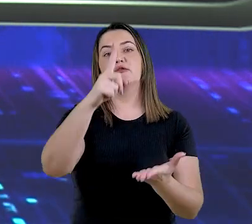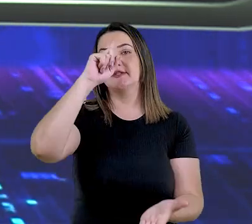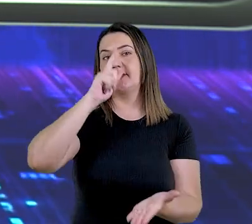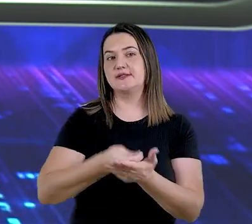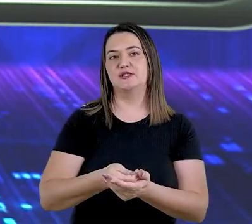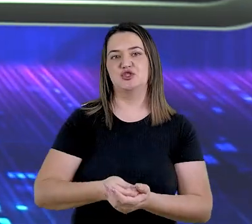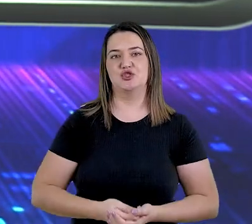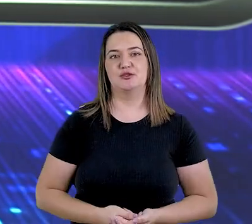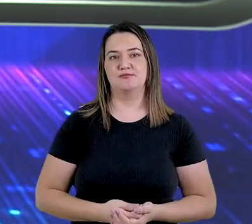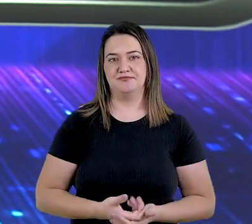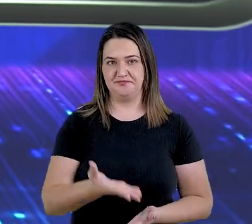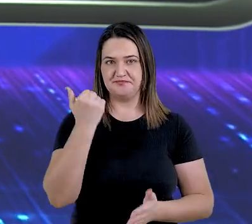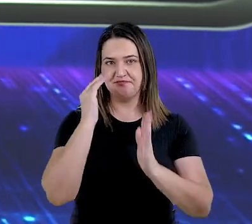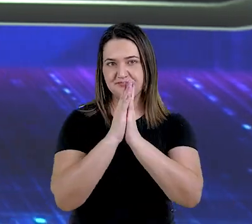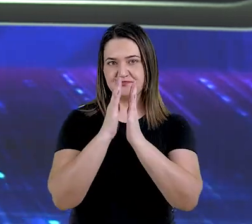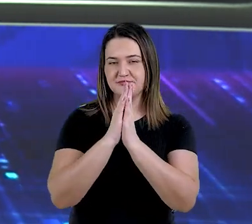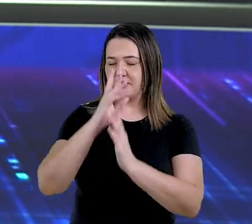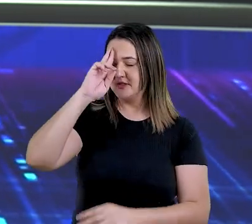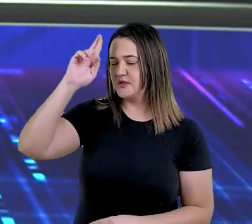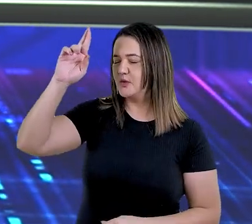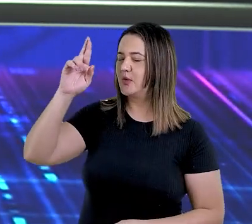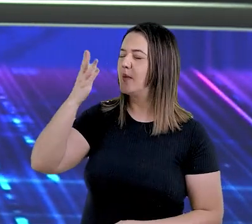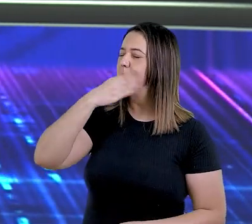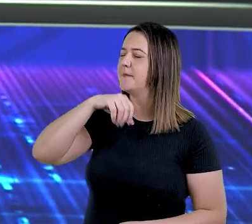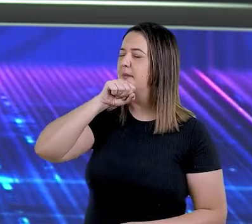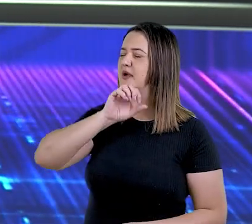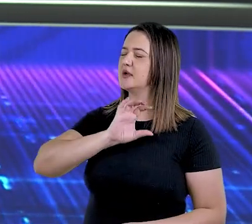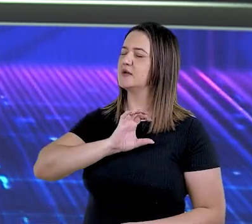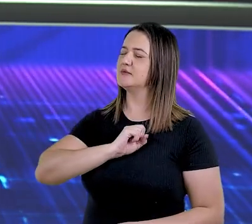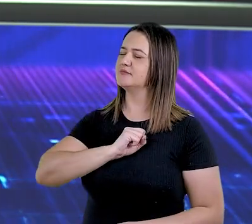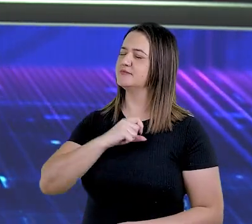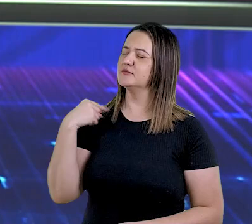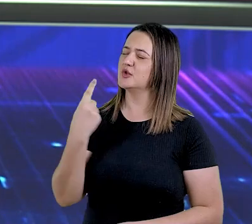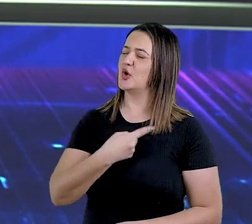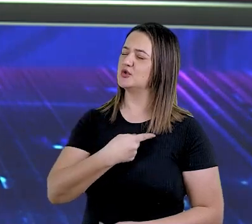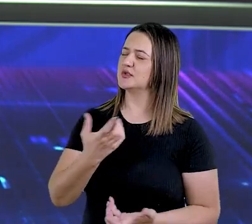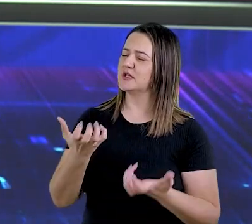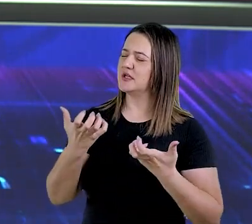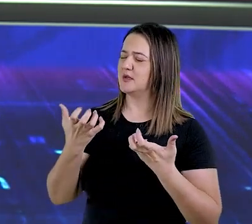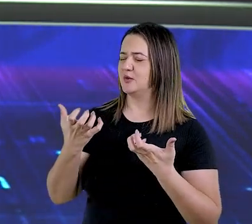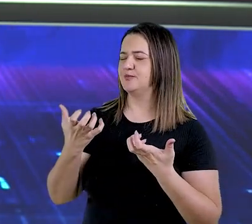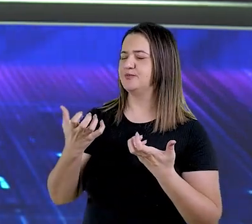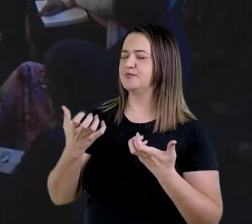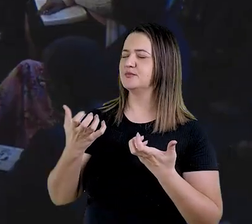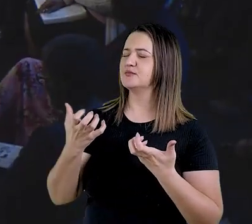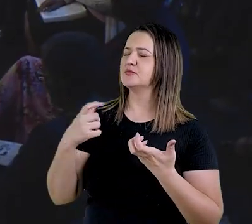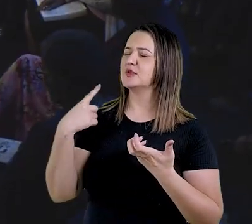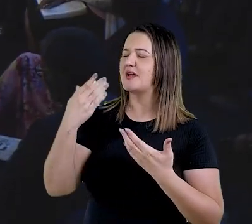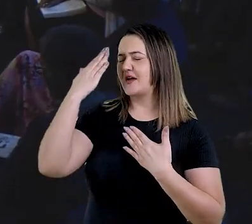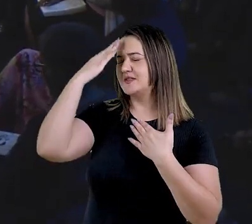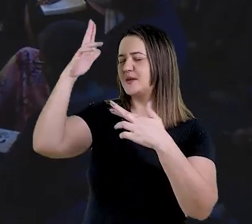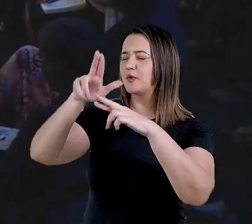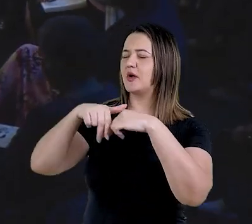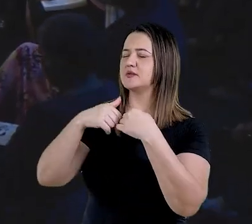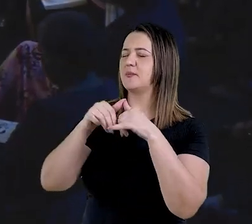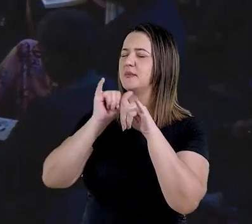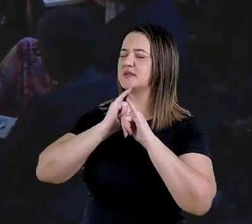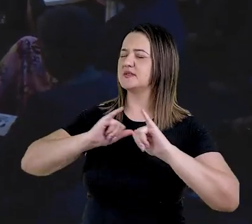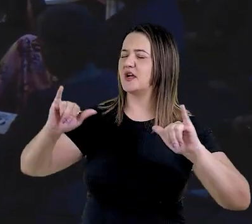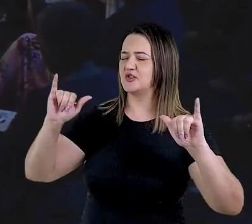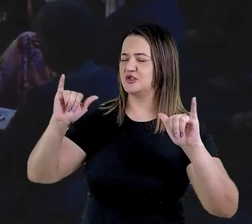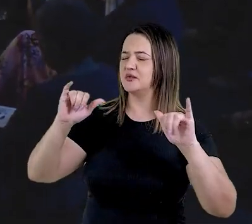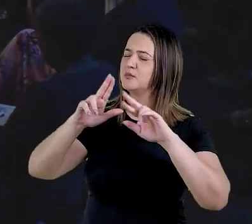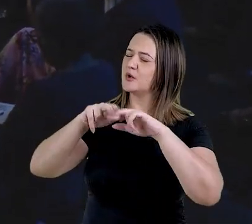lhe convidar. Vamos orar. Senhor Pai nosso, Deus querido, eu te agradeço muito pela mensagem que vem da Tua Palavra. Eu agradeço porque